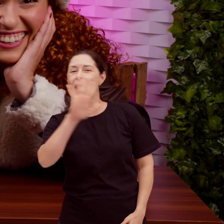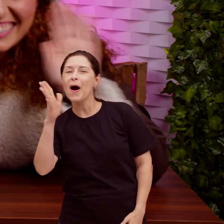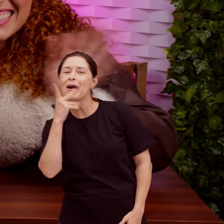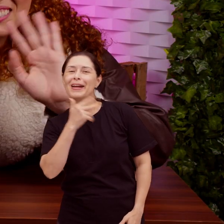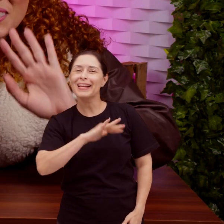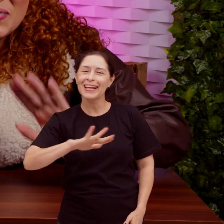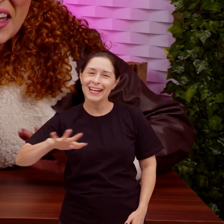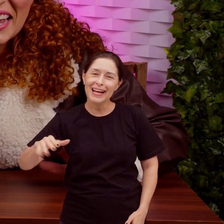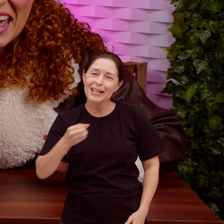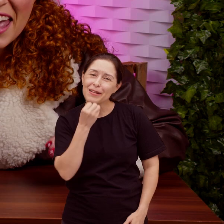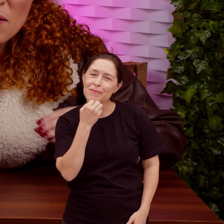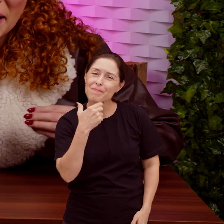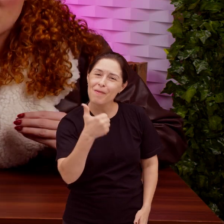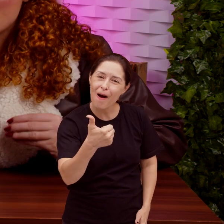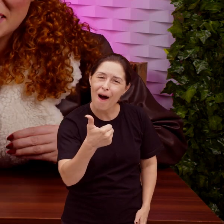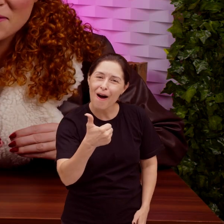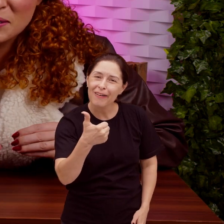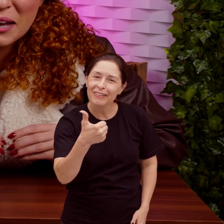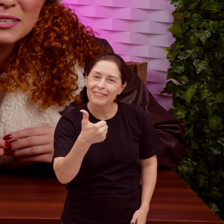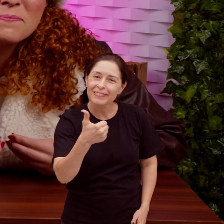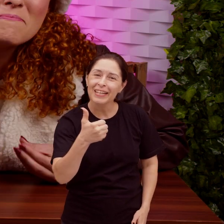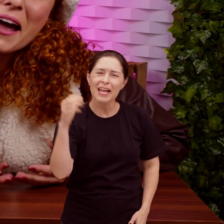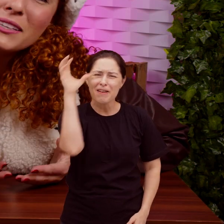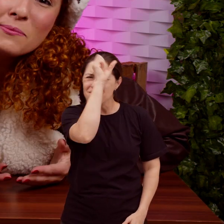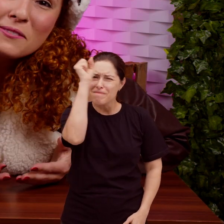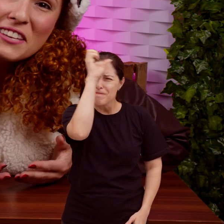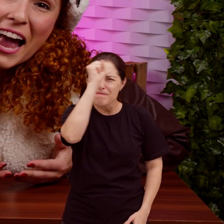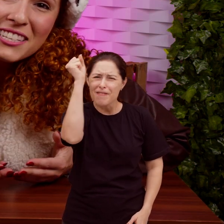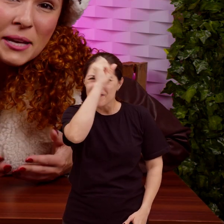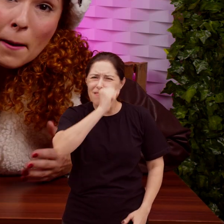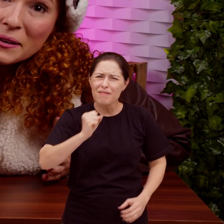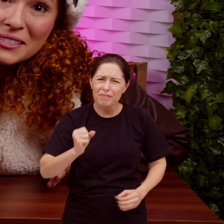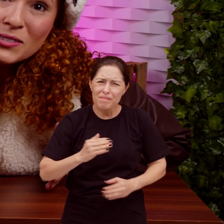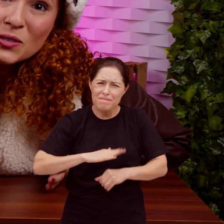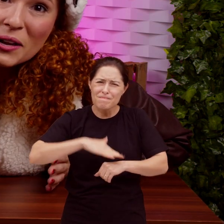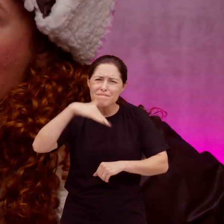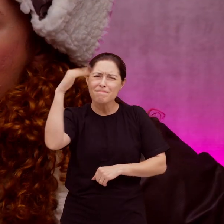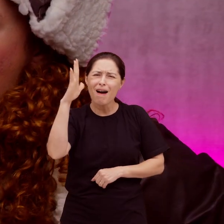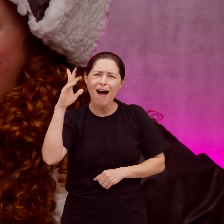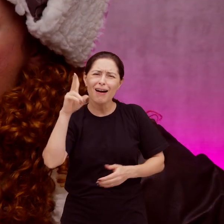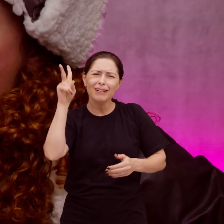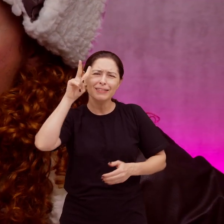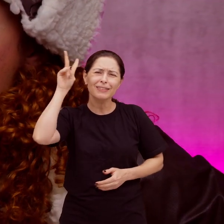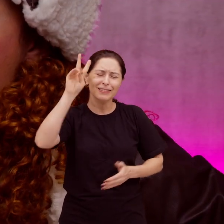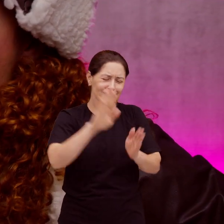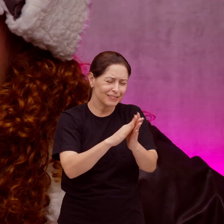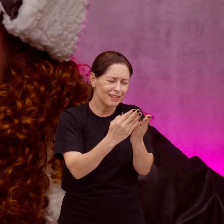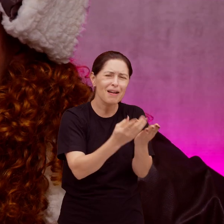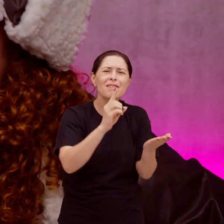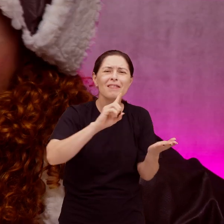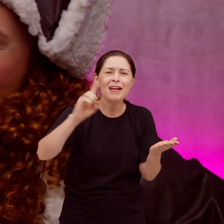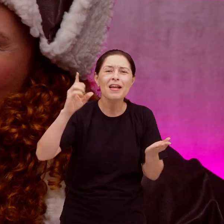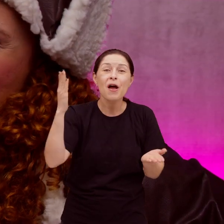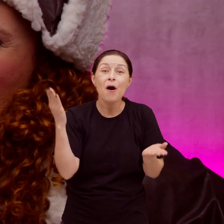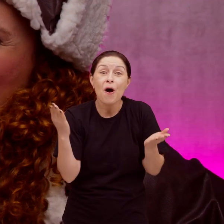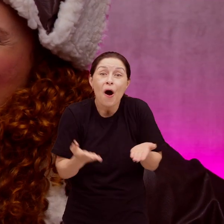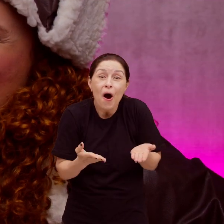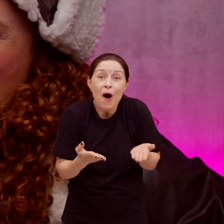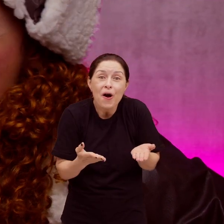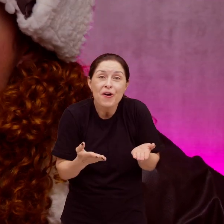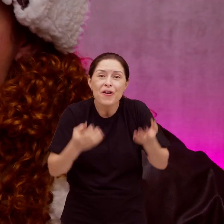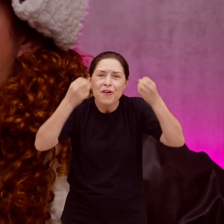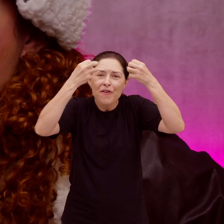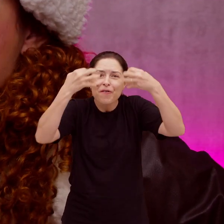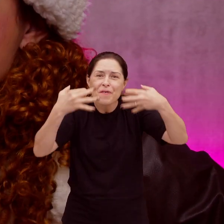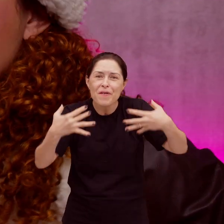Oi, crianças, tudo bem? Eu acabei de voltar de mais uma viagem pelas histórias da Bíblia. E hoje eu vou contar para